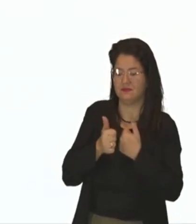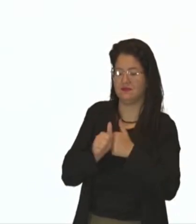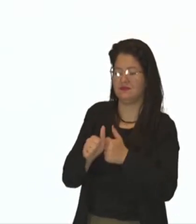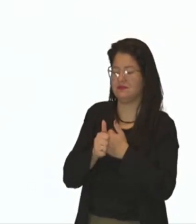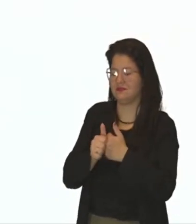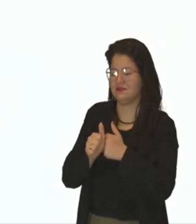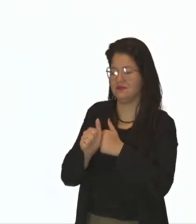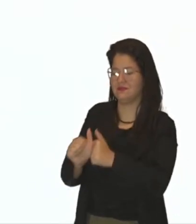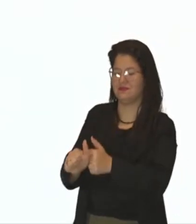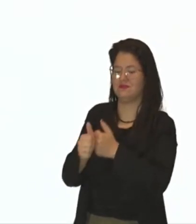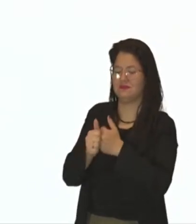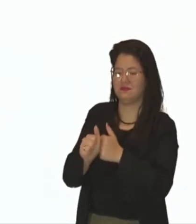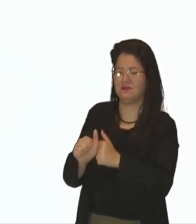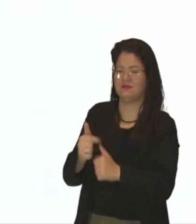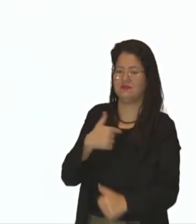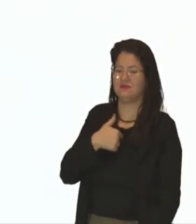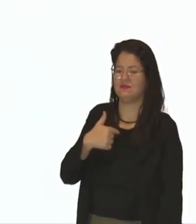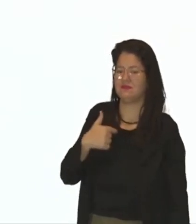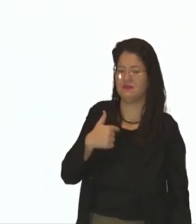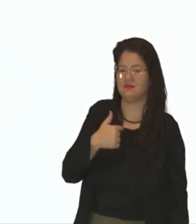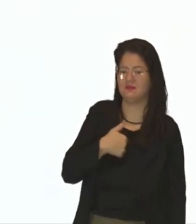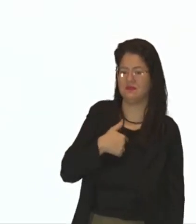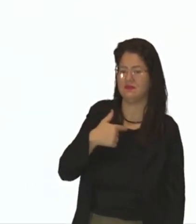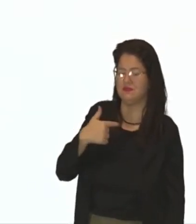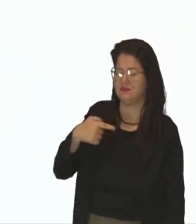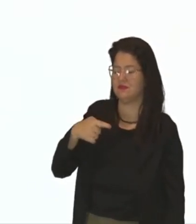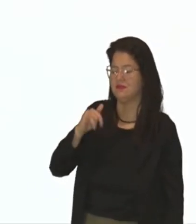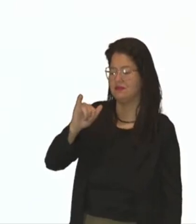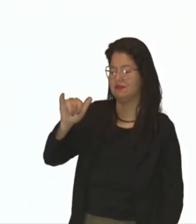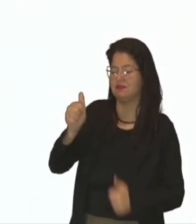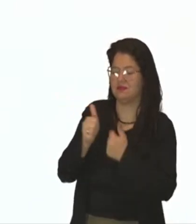Mansa-som, Wazatô da